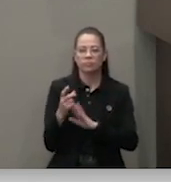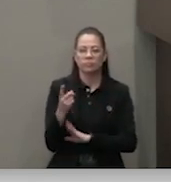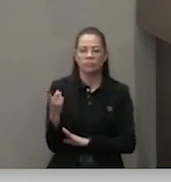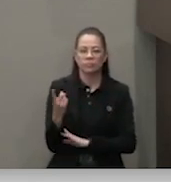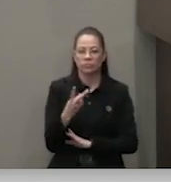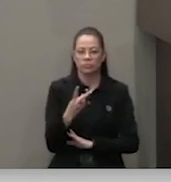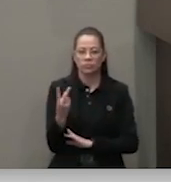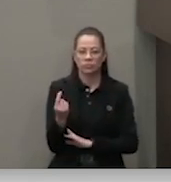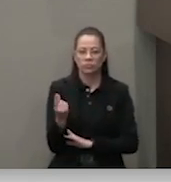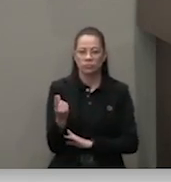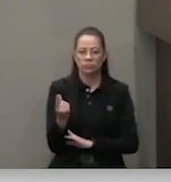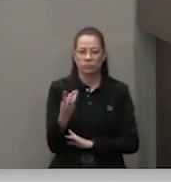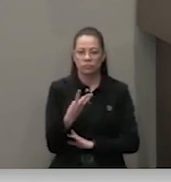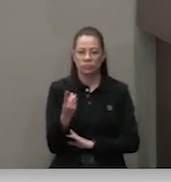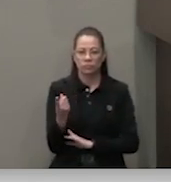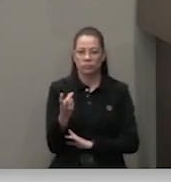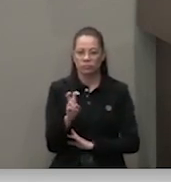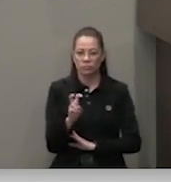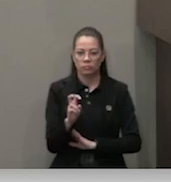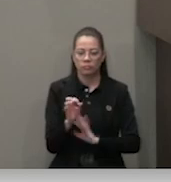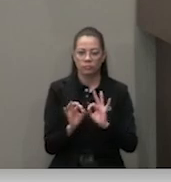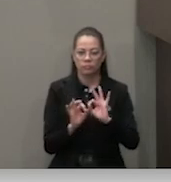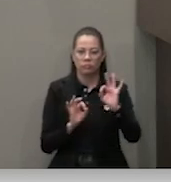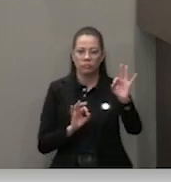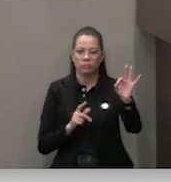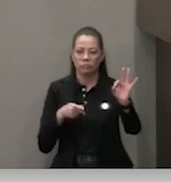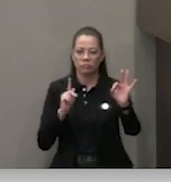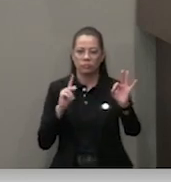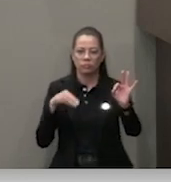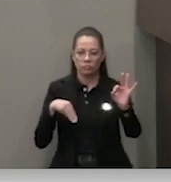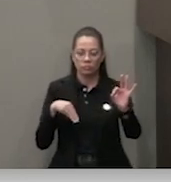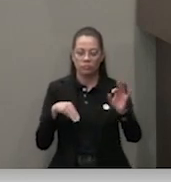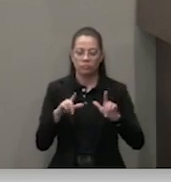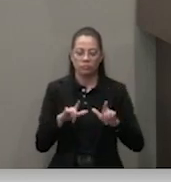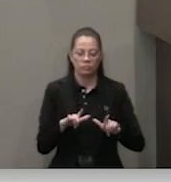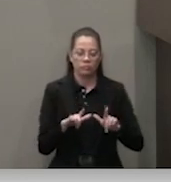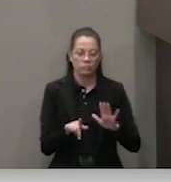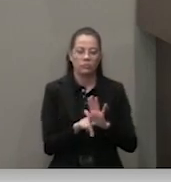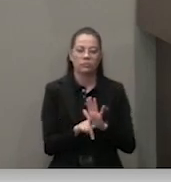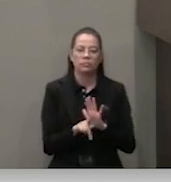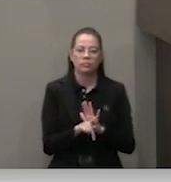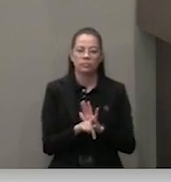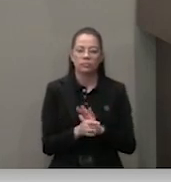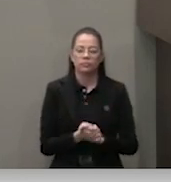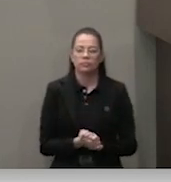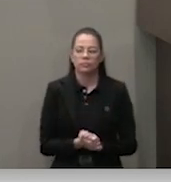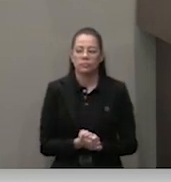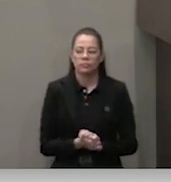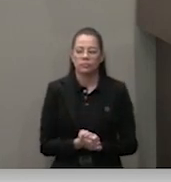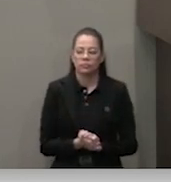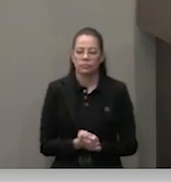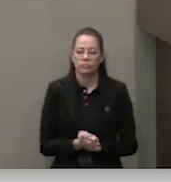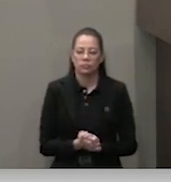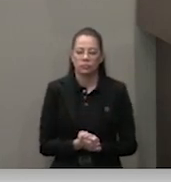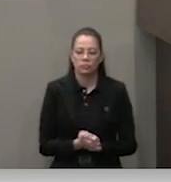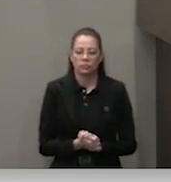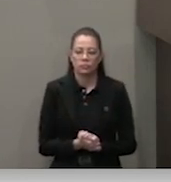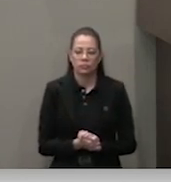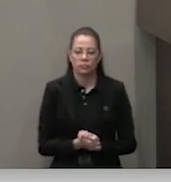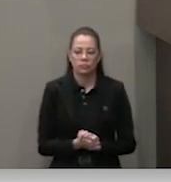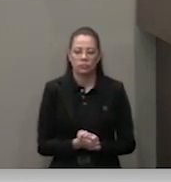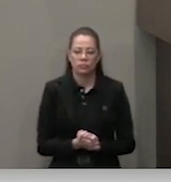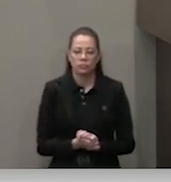13 14 15 km no no pro lado do interior